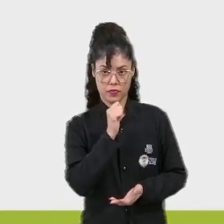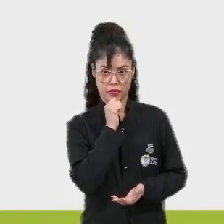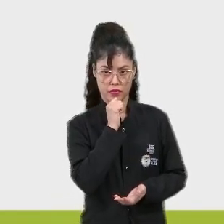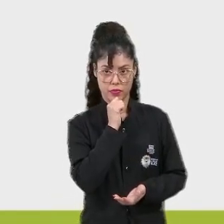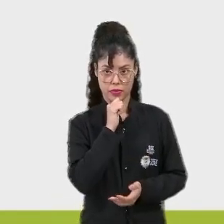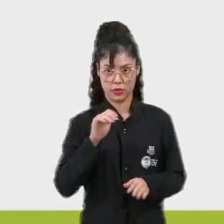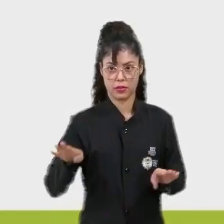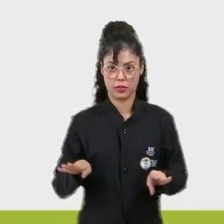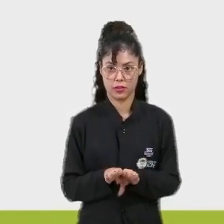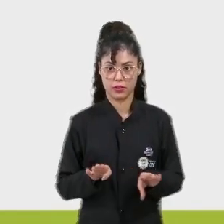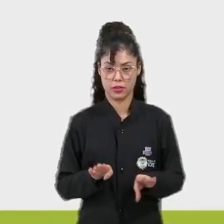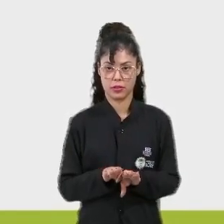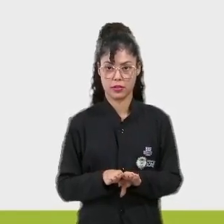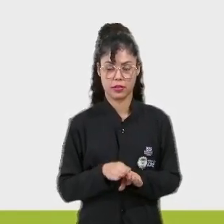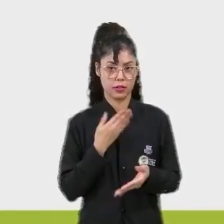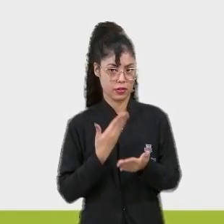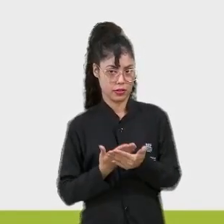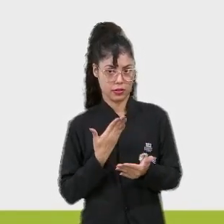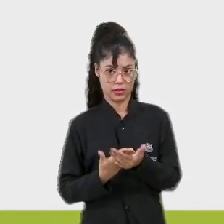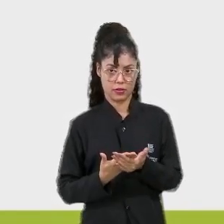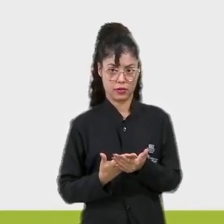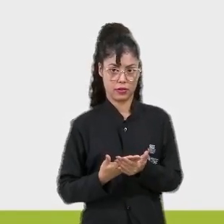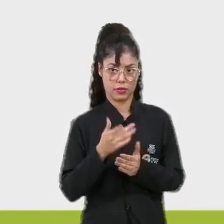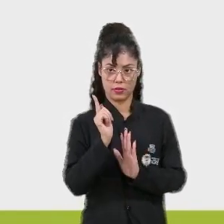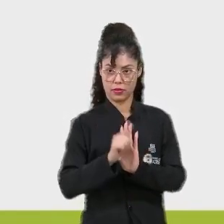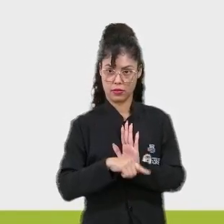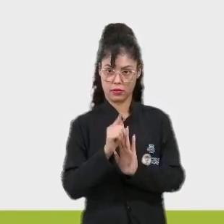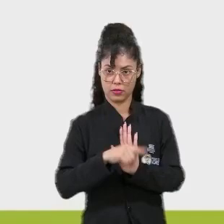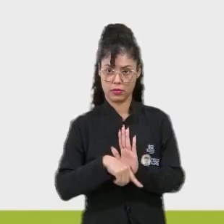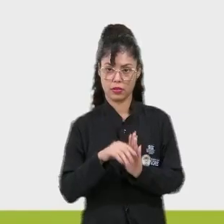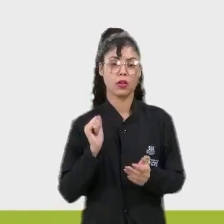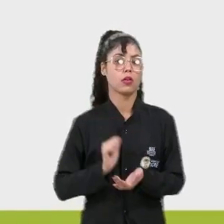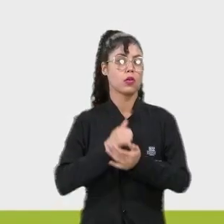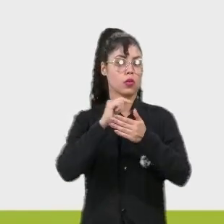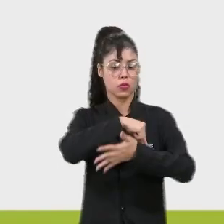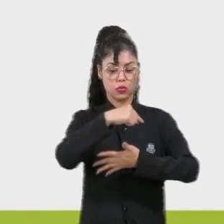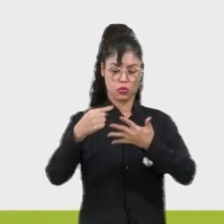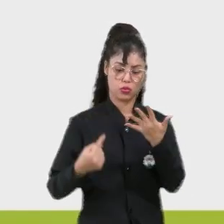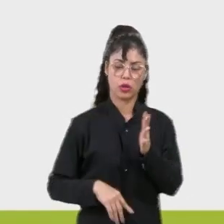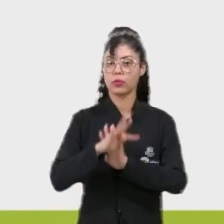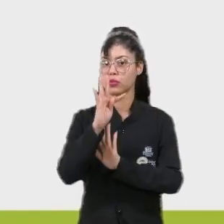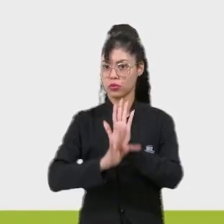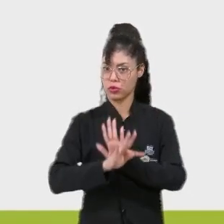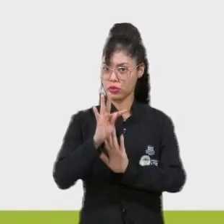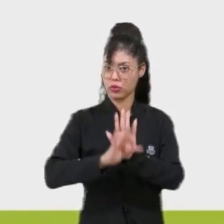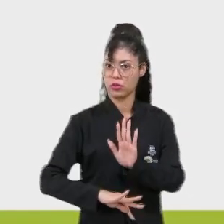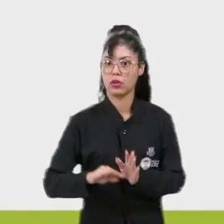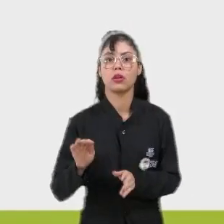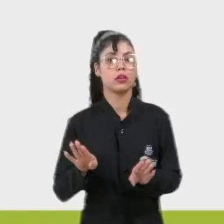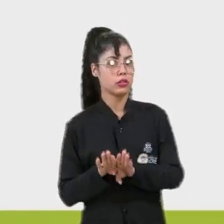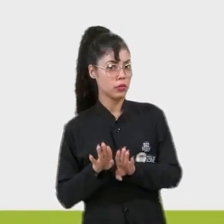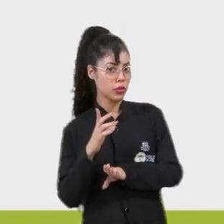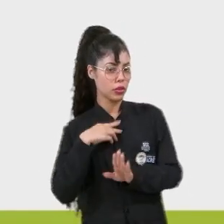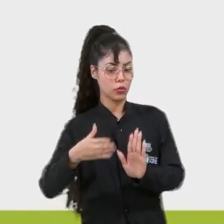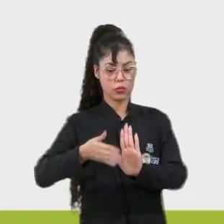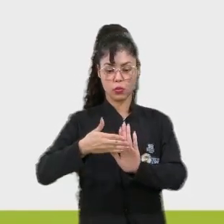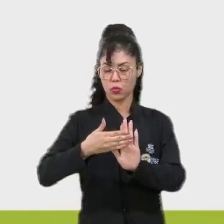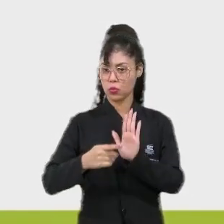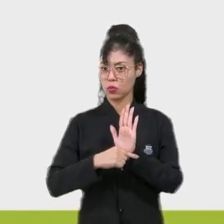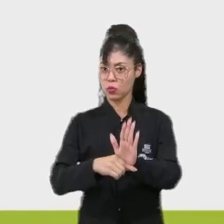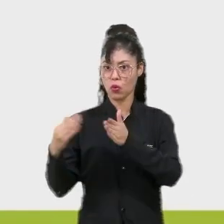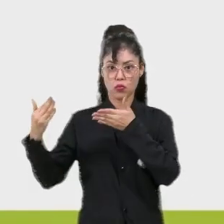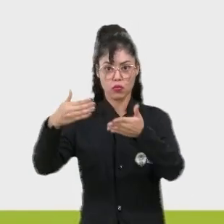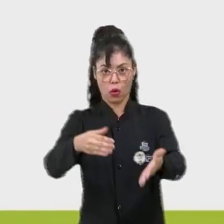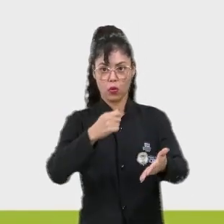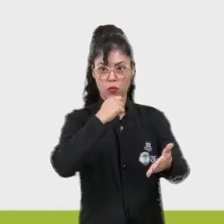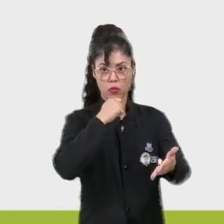canal uma aula sobre gêneros e tipos textuais, é um texto que tem um propósito.